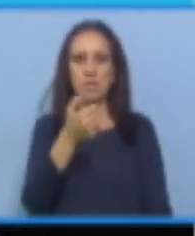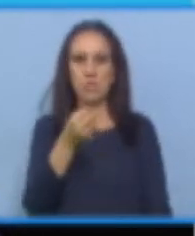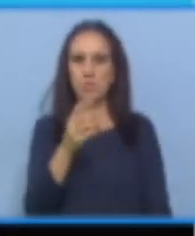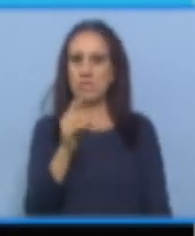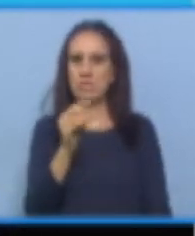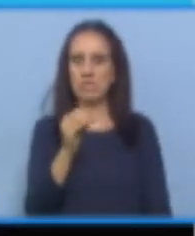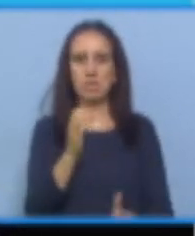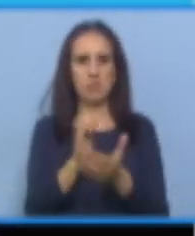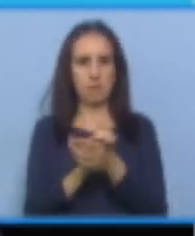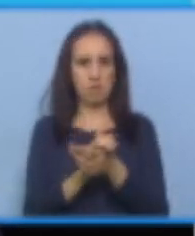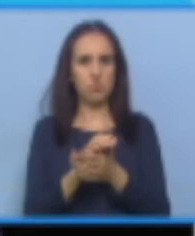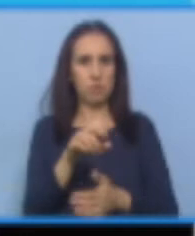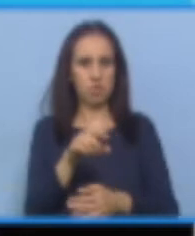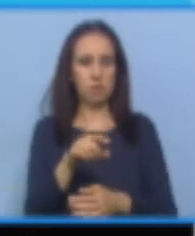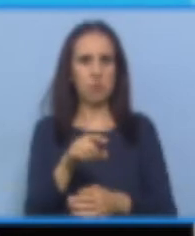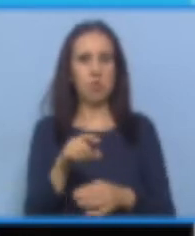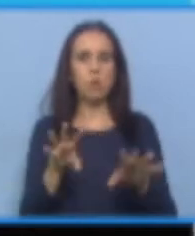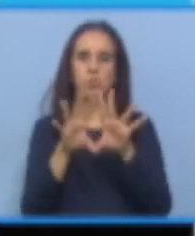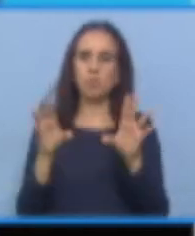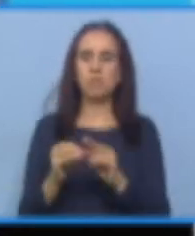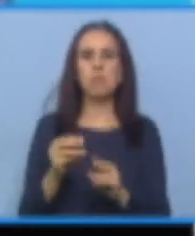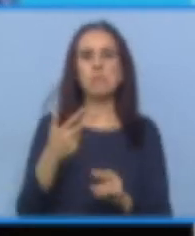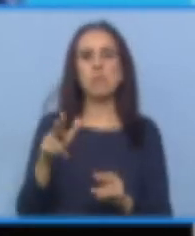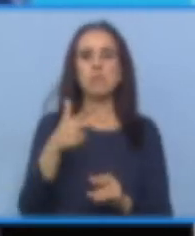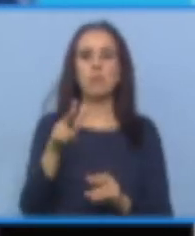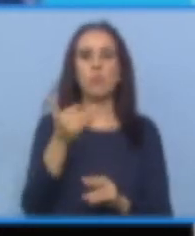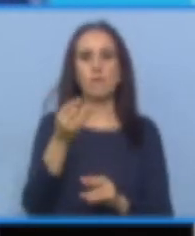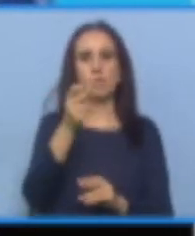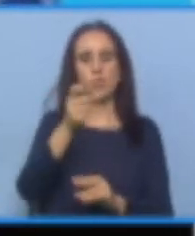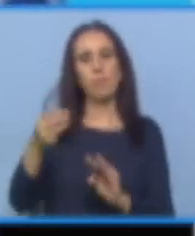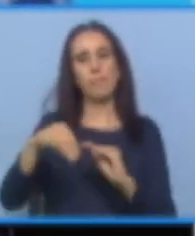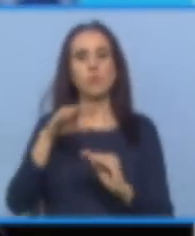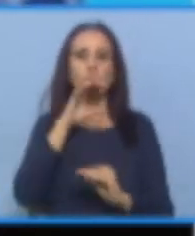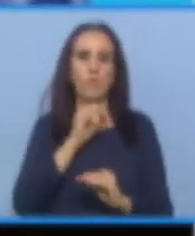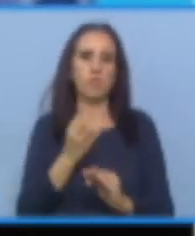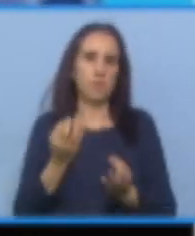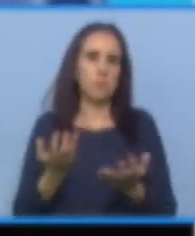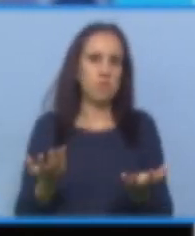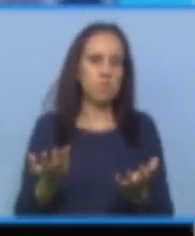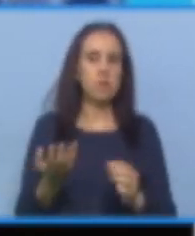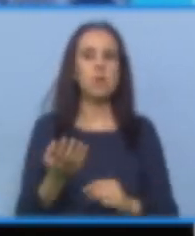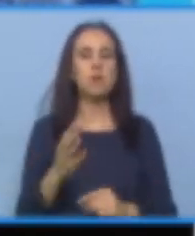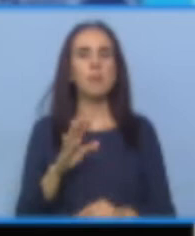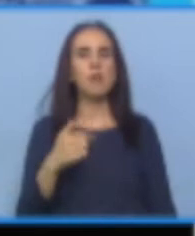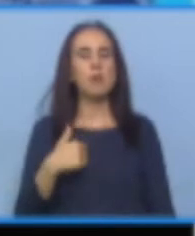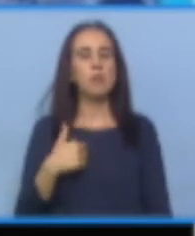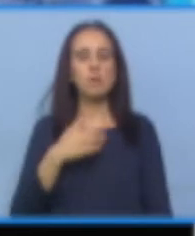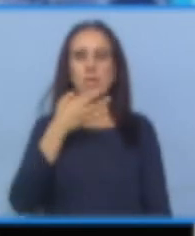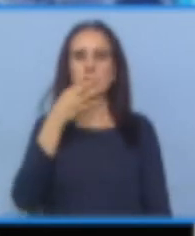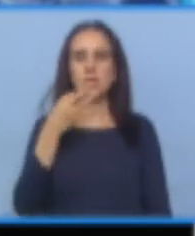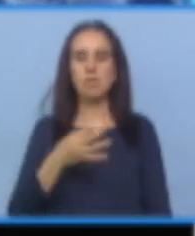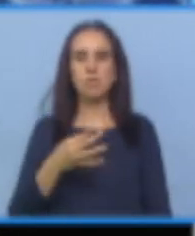60 casais, que totaliza 100, 120 pessoas, para além dos filhos, naturalmente, não é? Mas eu estou